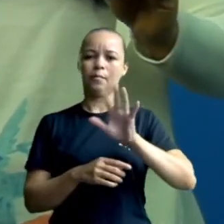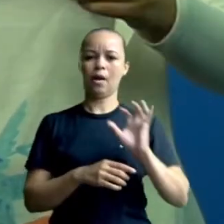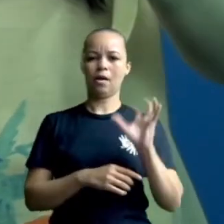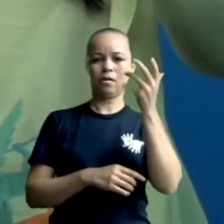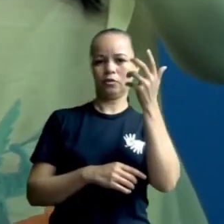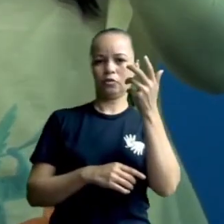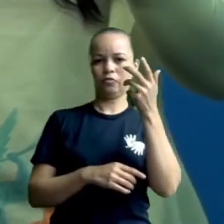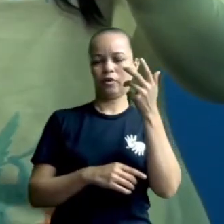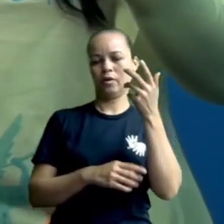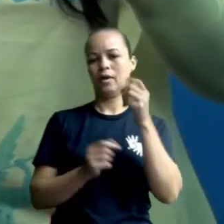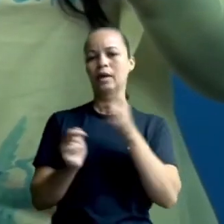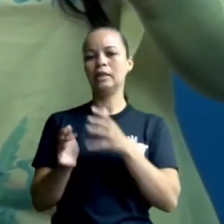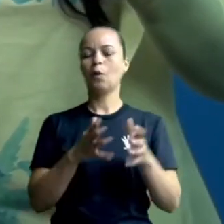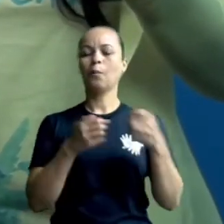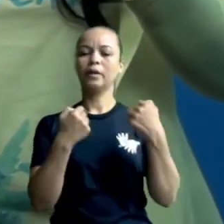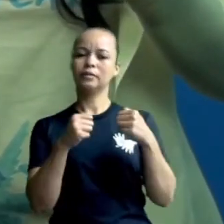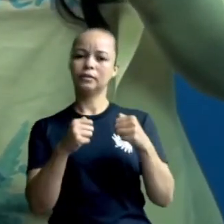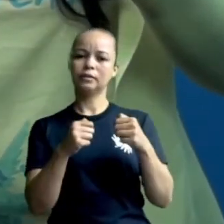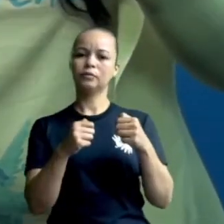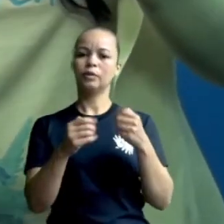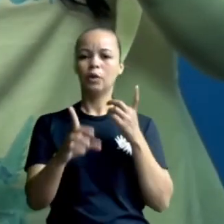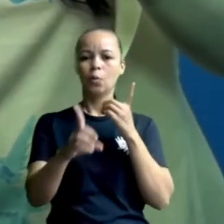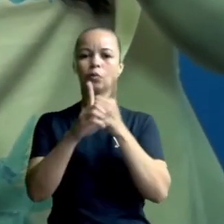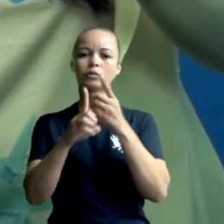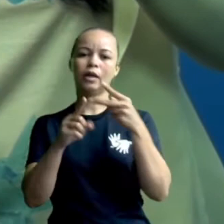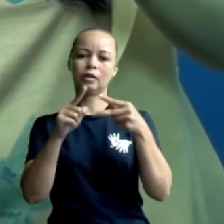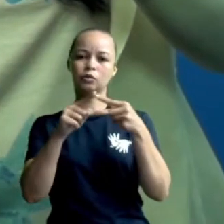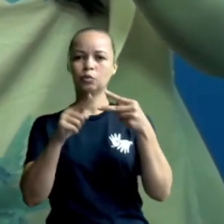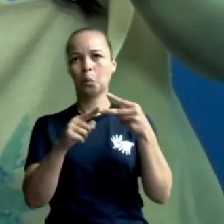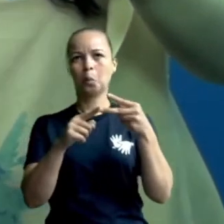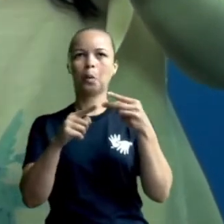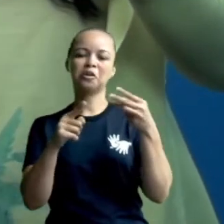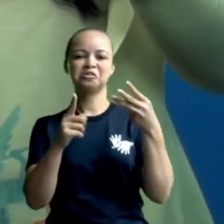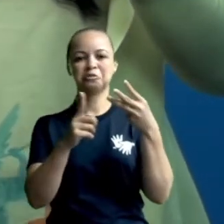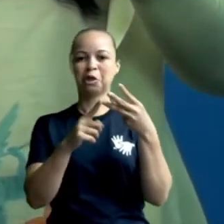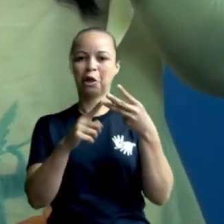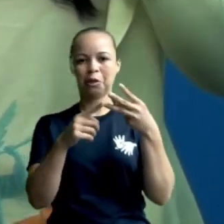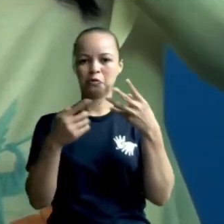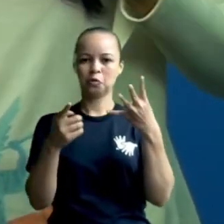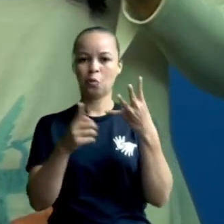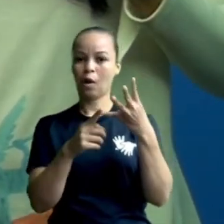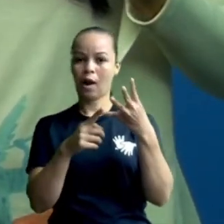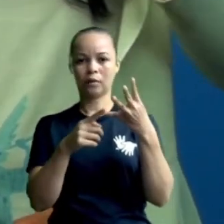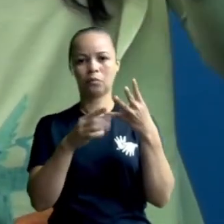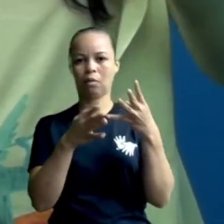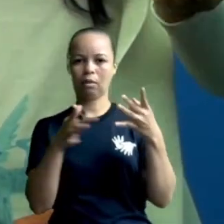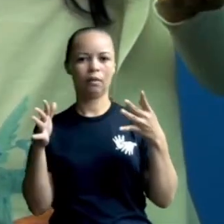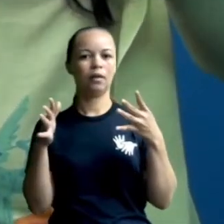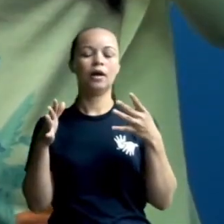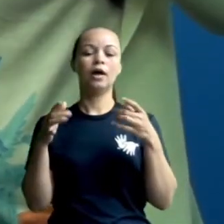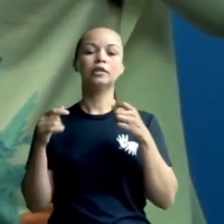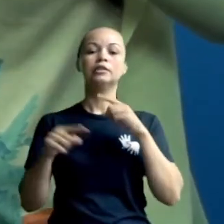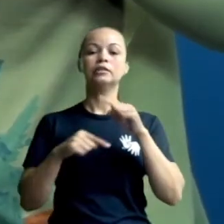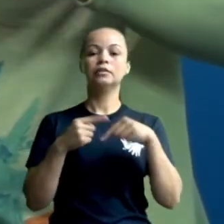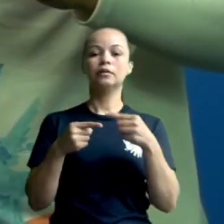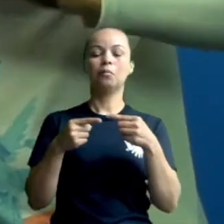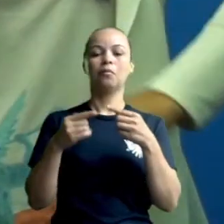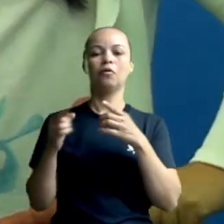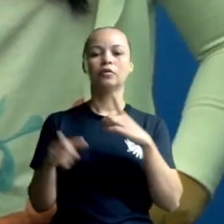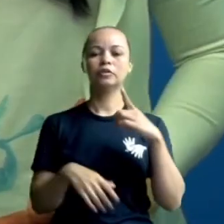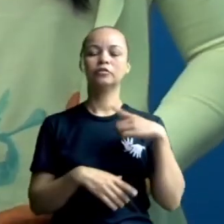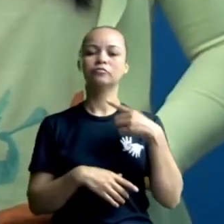uma questão, nós vamos ter que encontrar 2, 3, 4, tá certo? E depois a gente